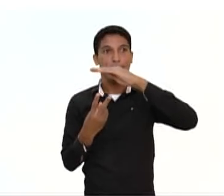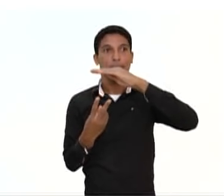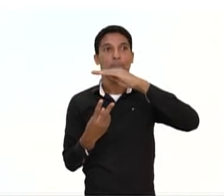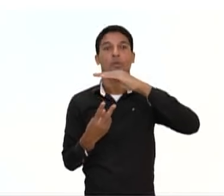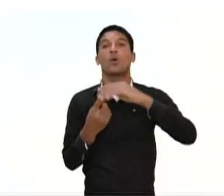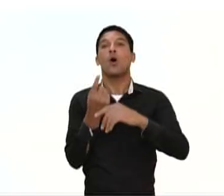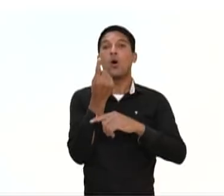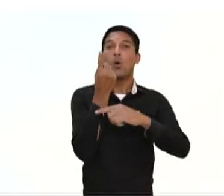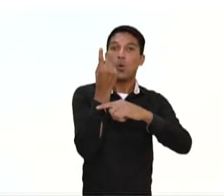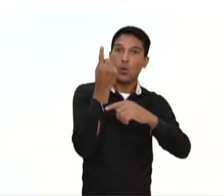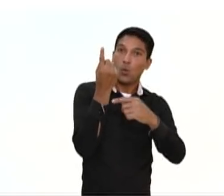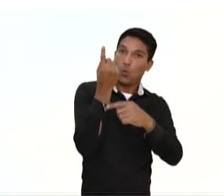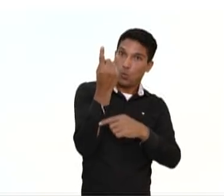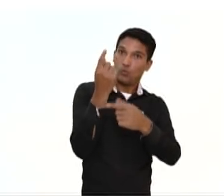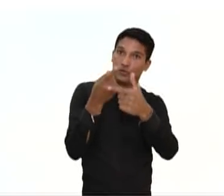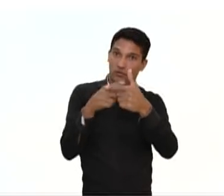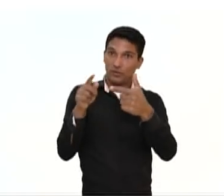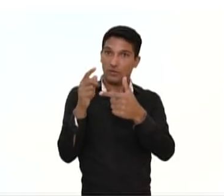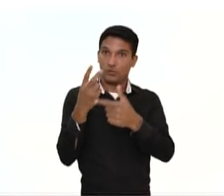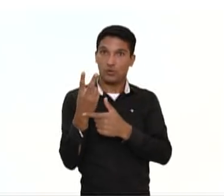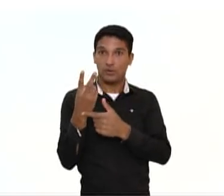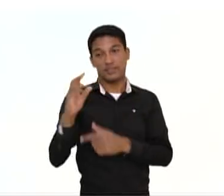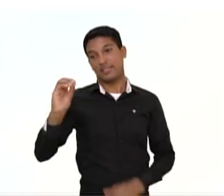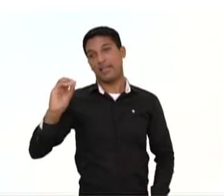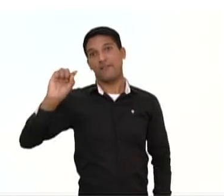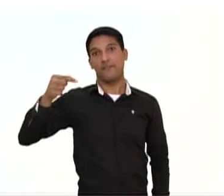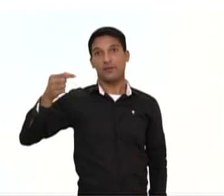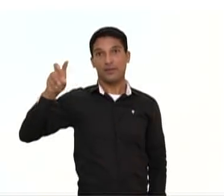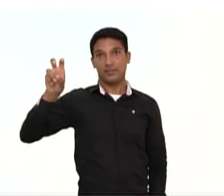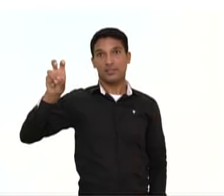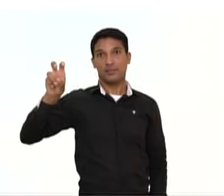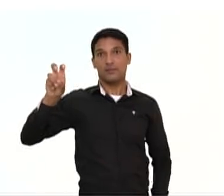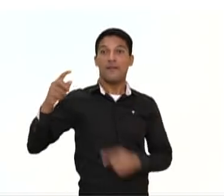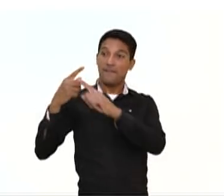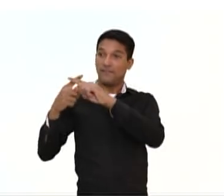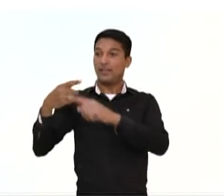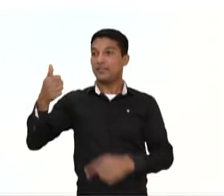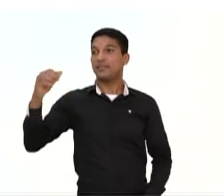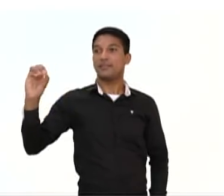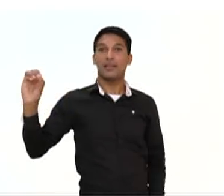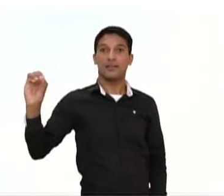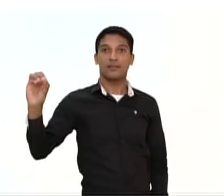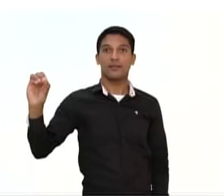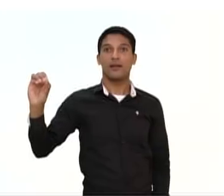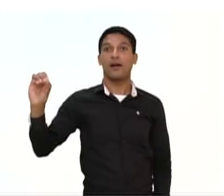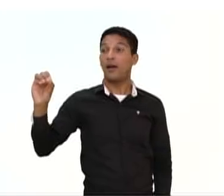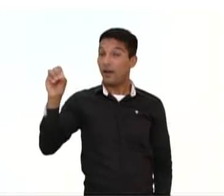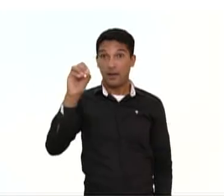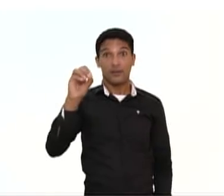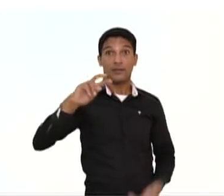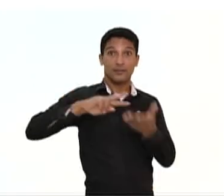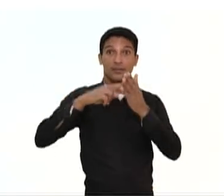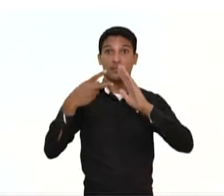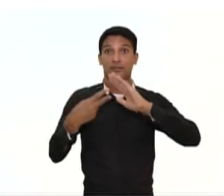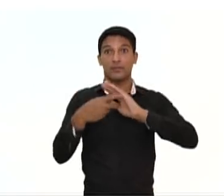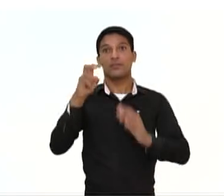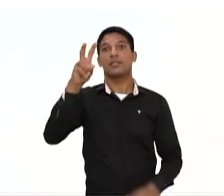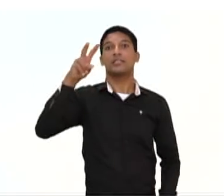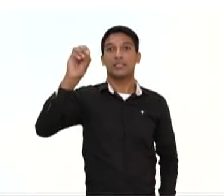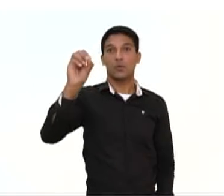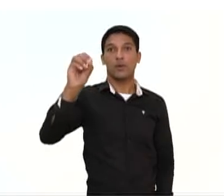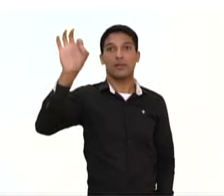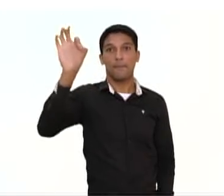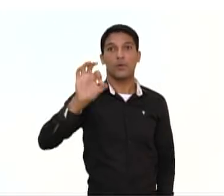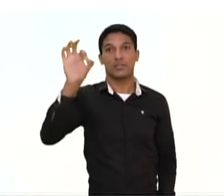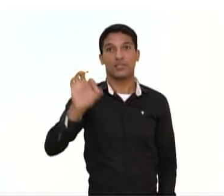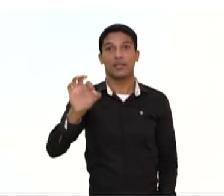2, que me dá 0,5, que multiplicado por 100 resulta em 50%. Então, tem 50% de chance